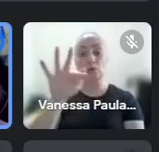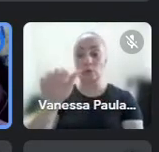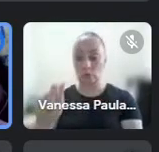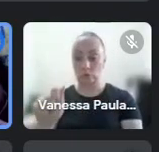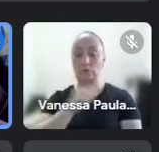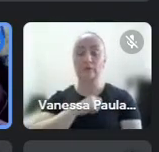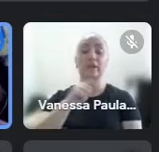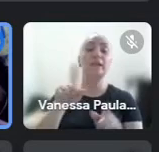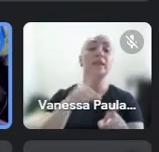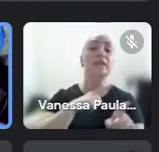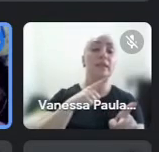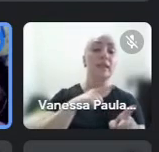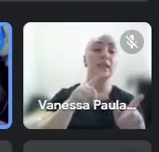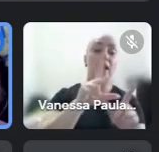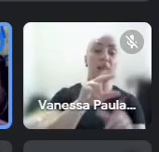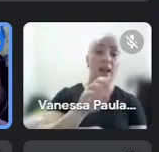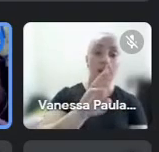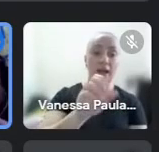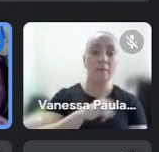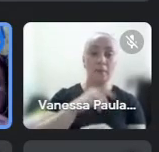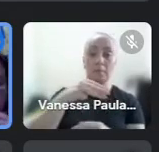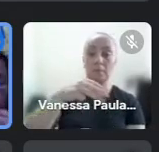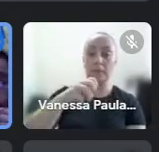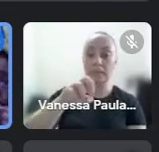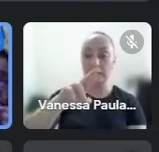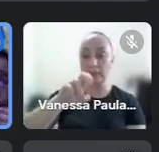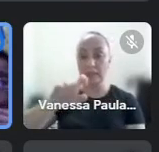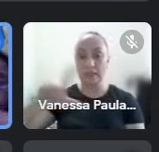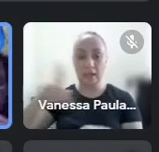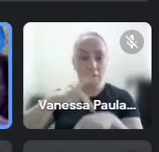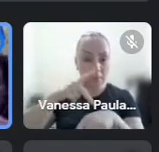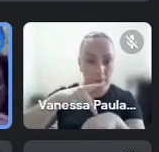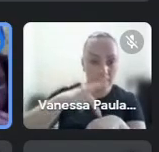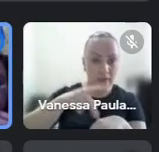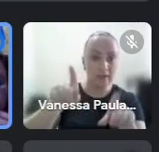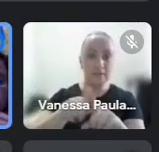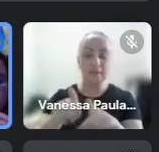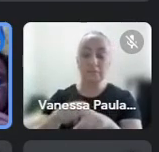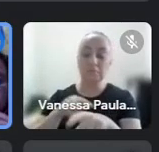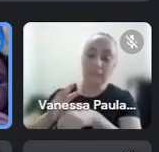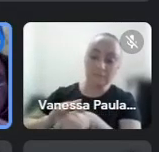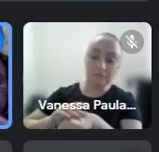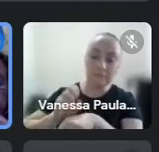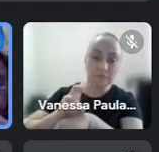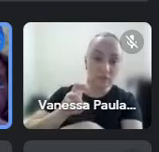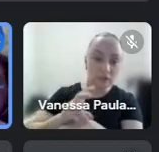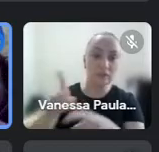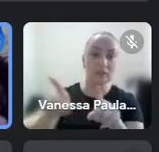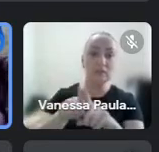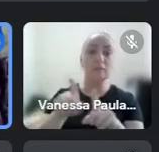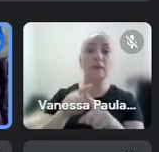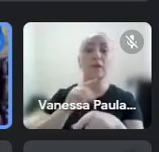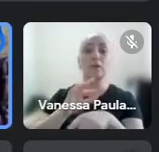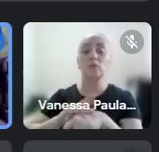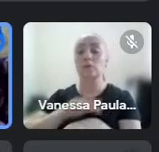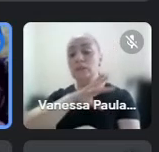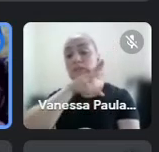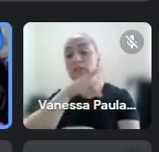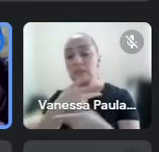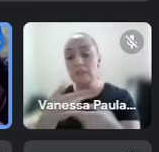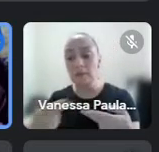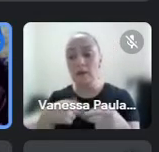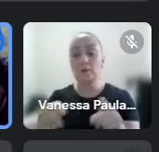de Minerais, o nosso Laboratório de Toxicologia, o Laboratório de Patologia Animal e o Laboratório de Análise